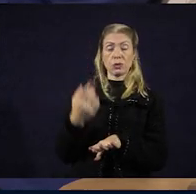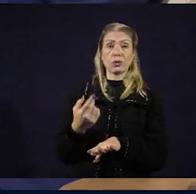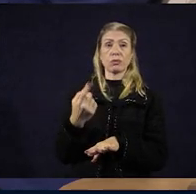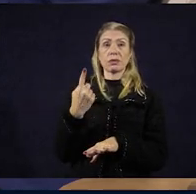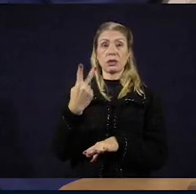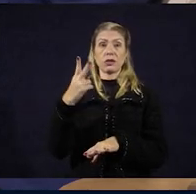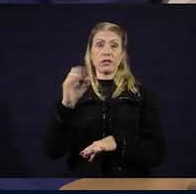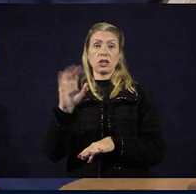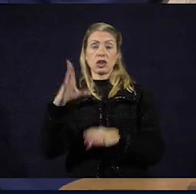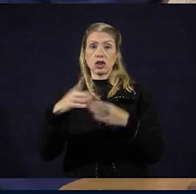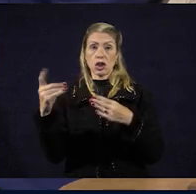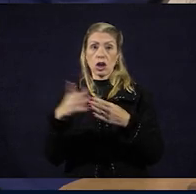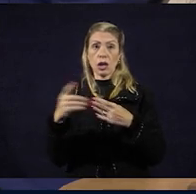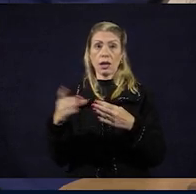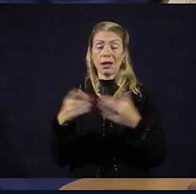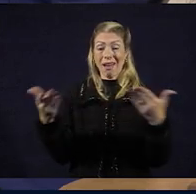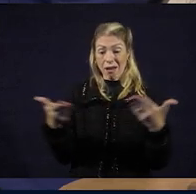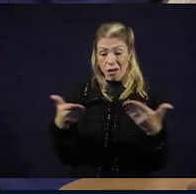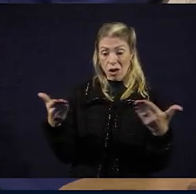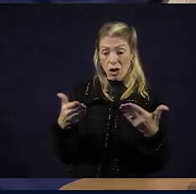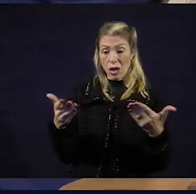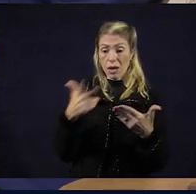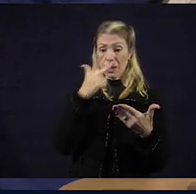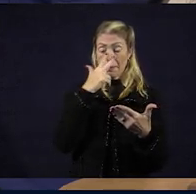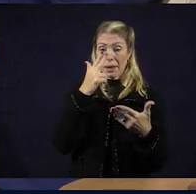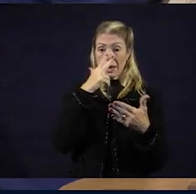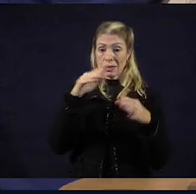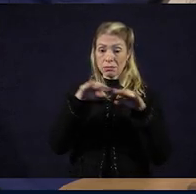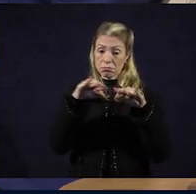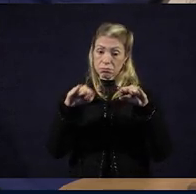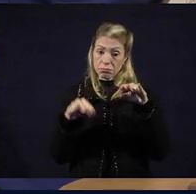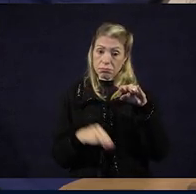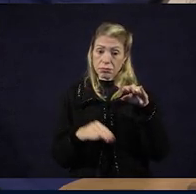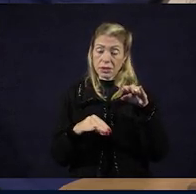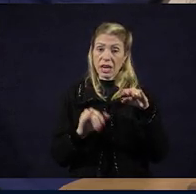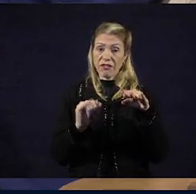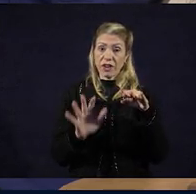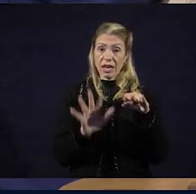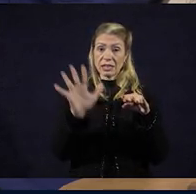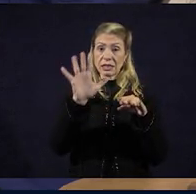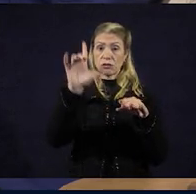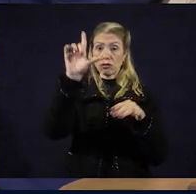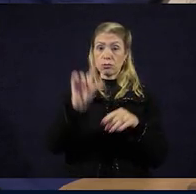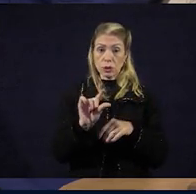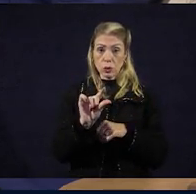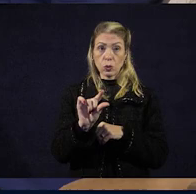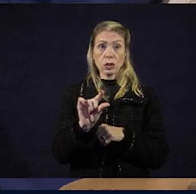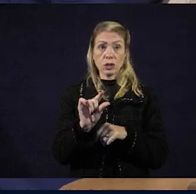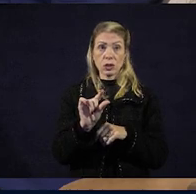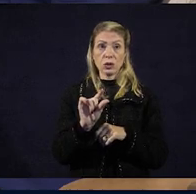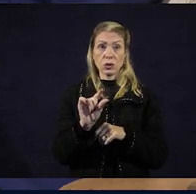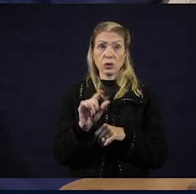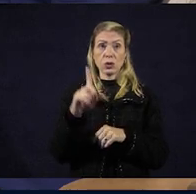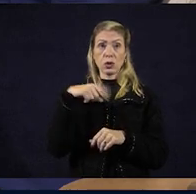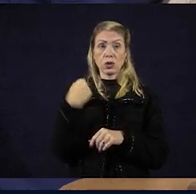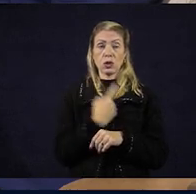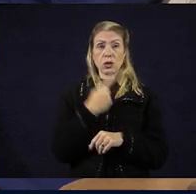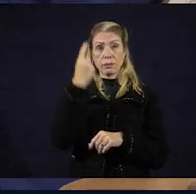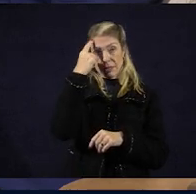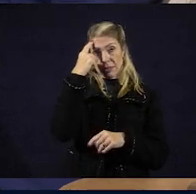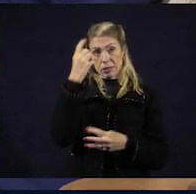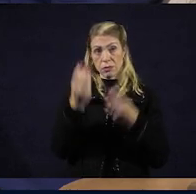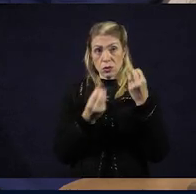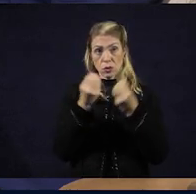olhar o cenário de como antes atual Ele parece desinflacionário pelo menos do que a gente tava antes né para frente isso tem ajudado o Brasil e